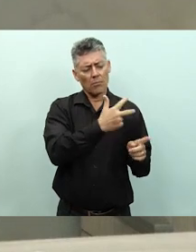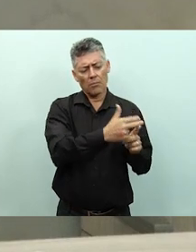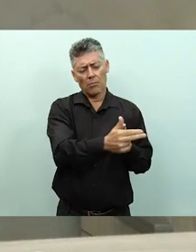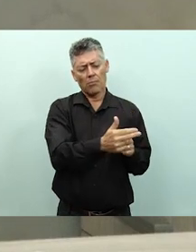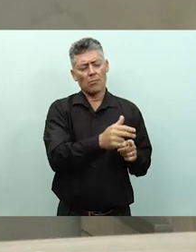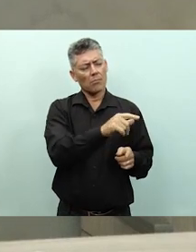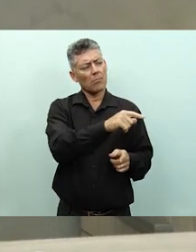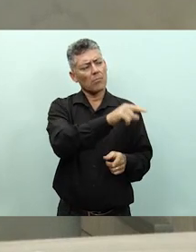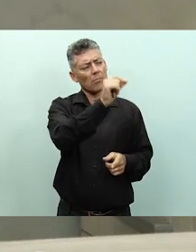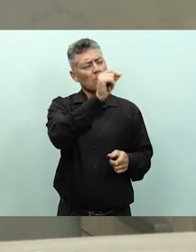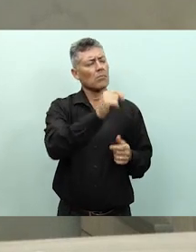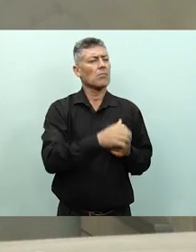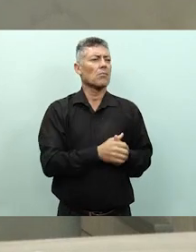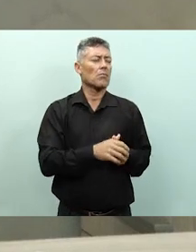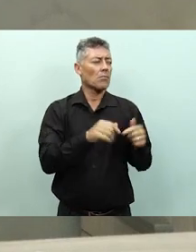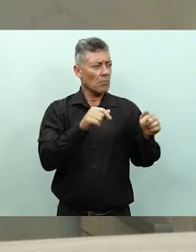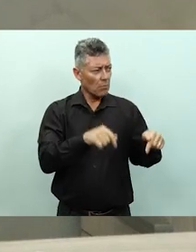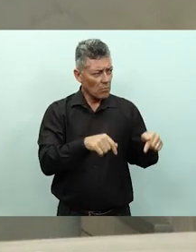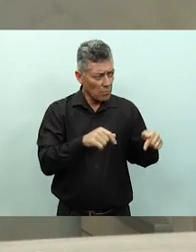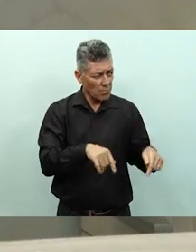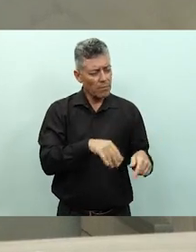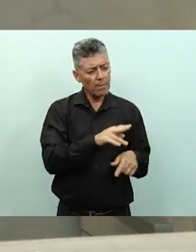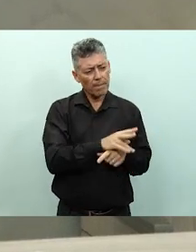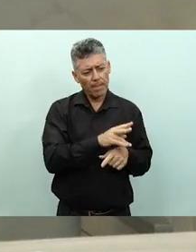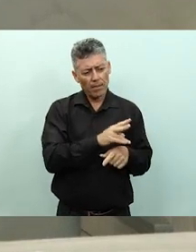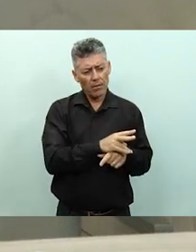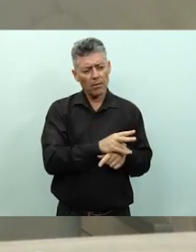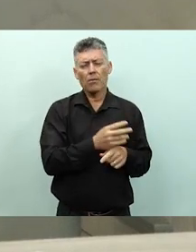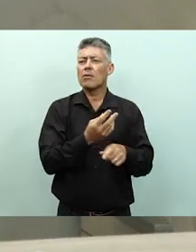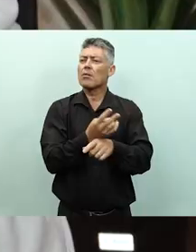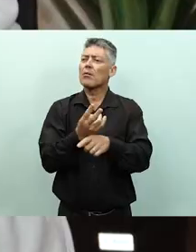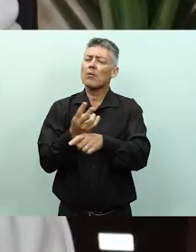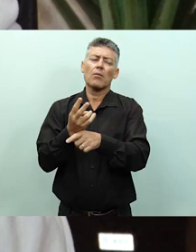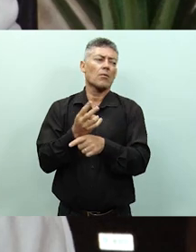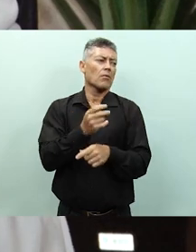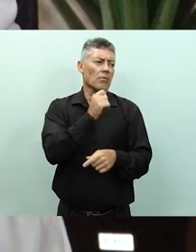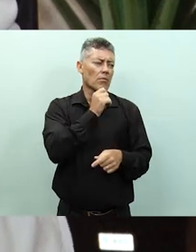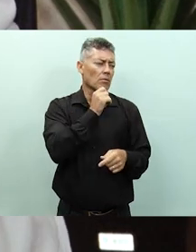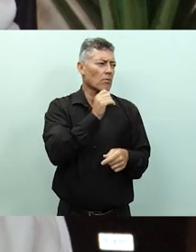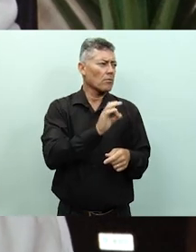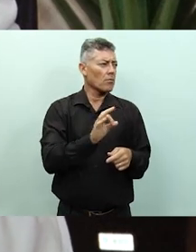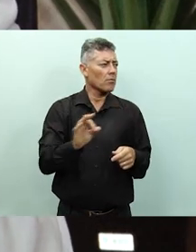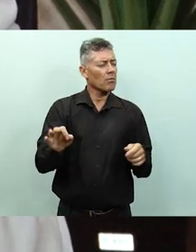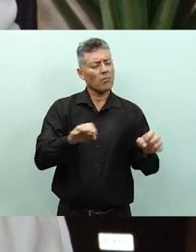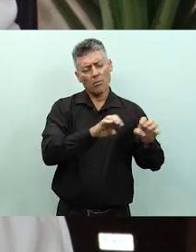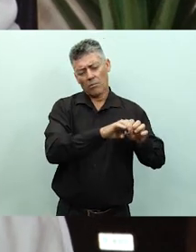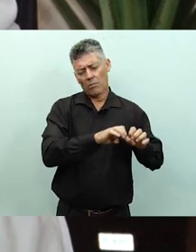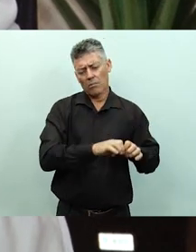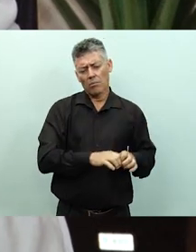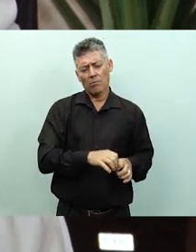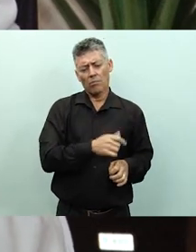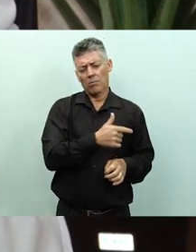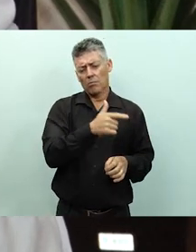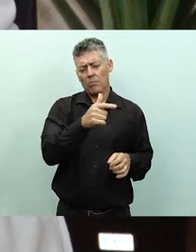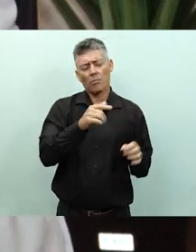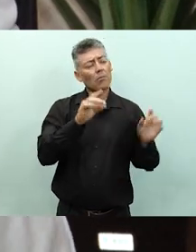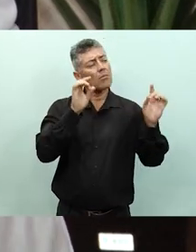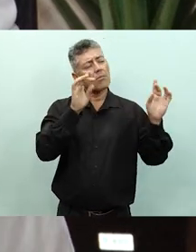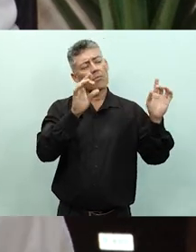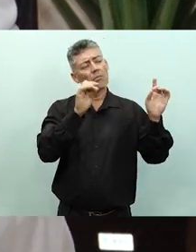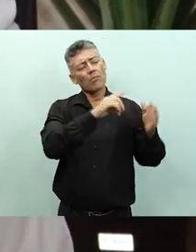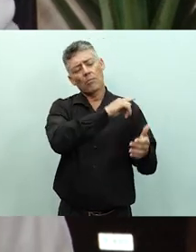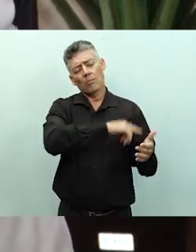eleições, mas dessa vez sendo apoiada e não mais buscando o apoio. Ela não tinha estrutura, especialmente